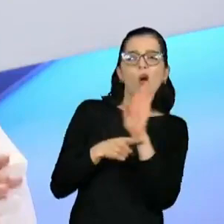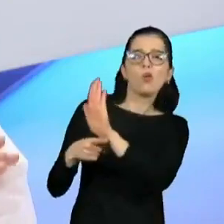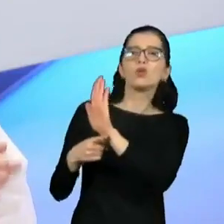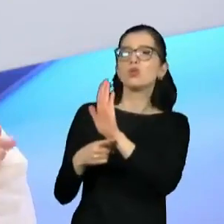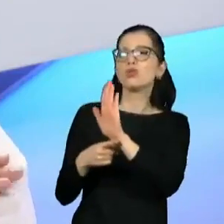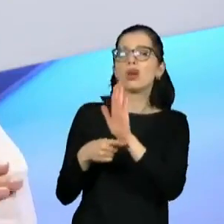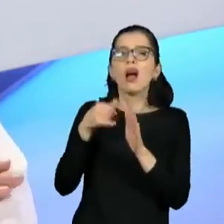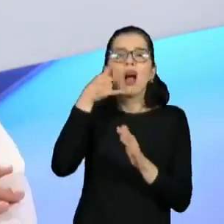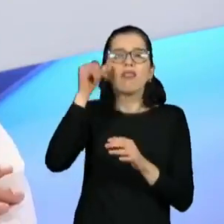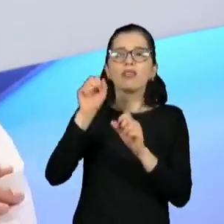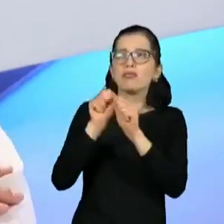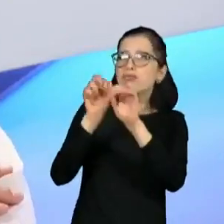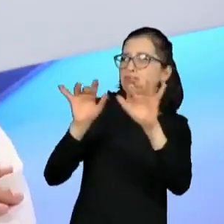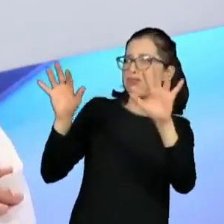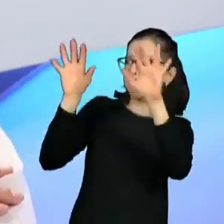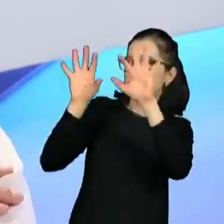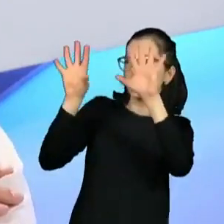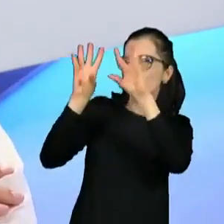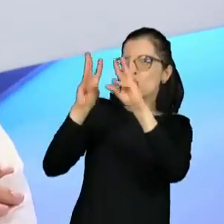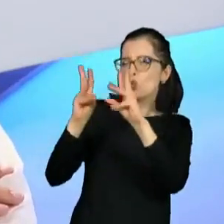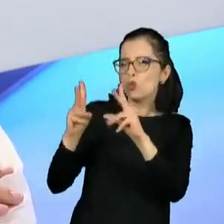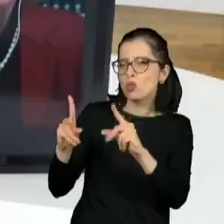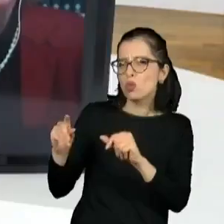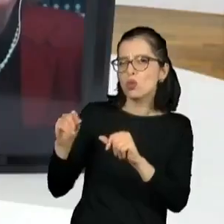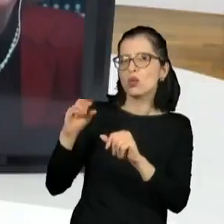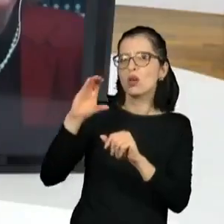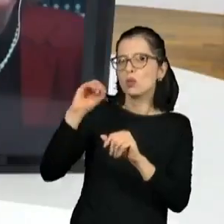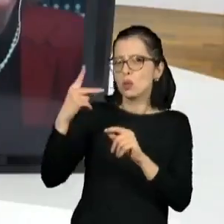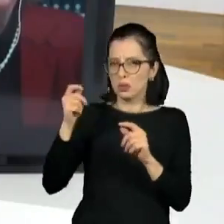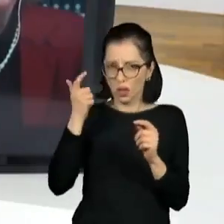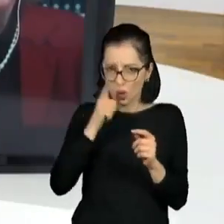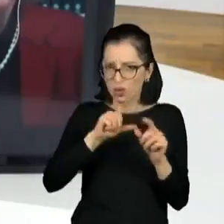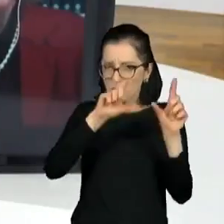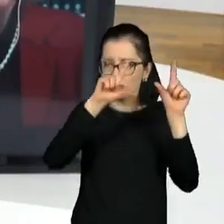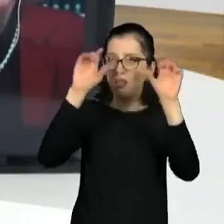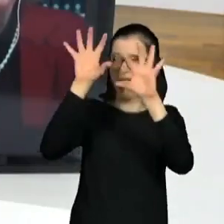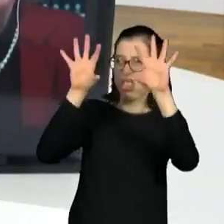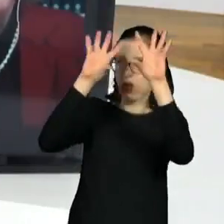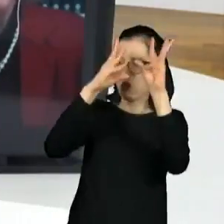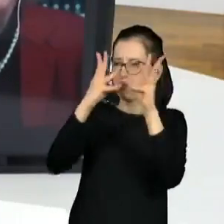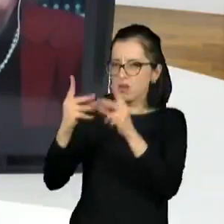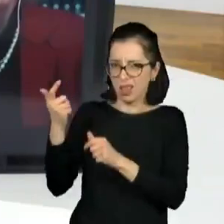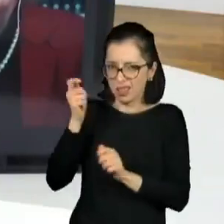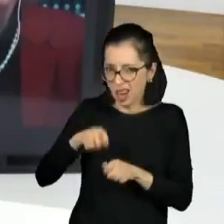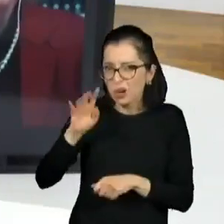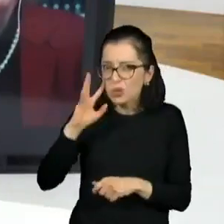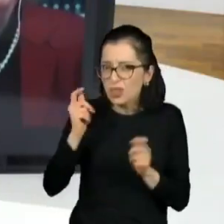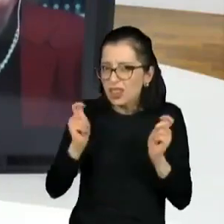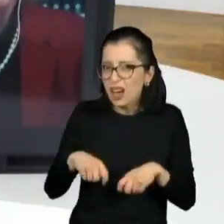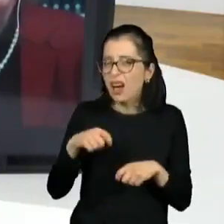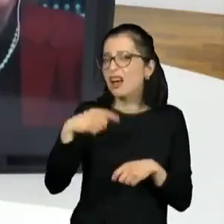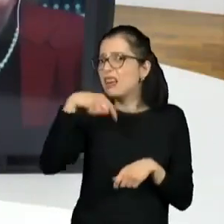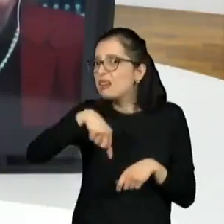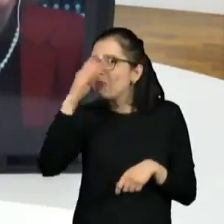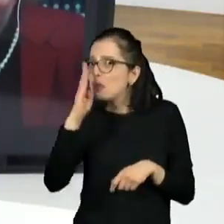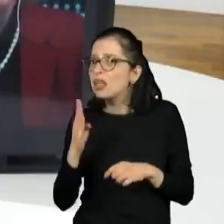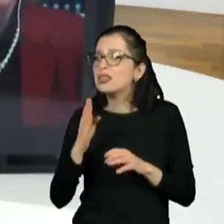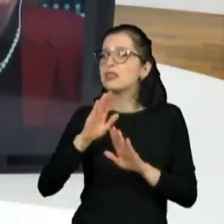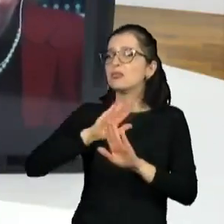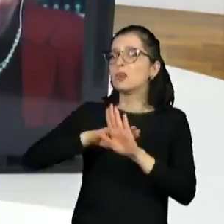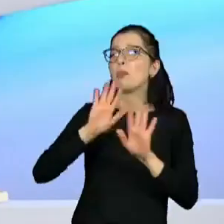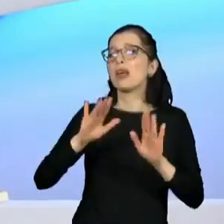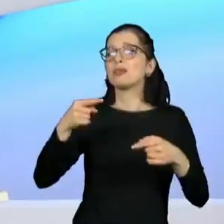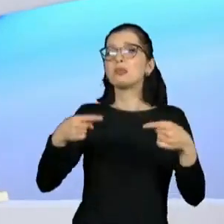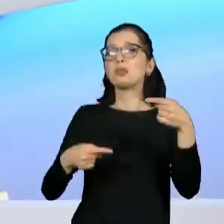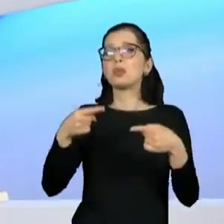de carbono é justamente controlar o desmatamento mas aqui no Brasil que a gente vê é até uma certa é política de estímulo ao